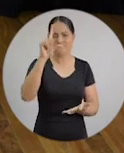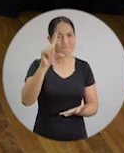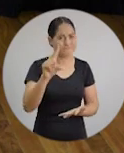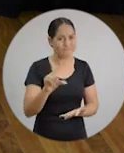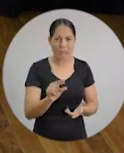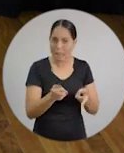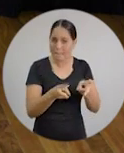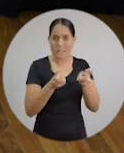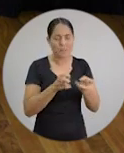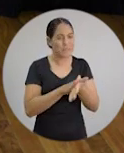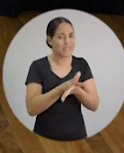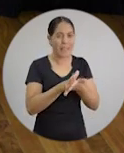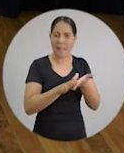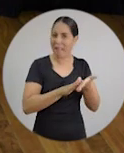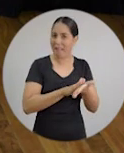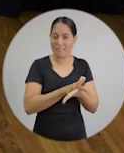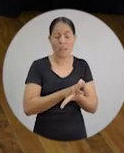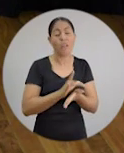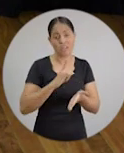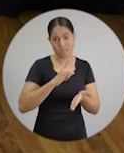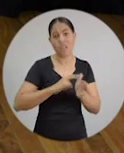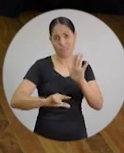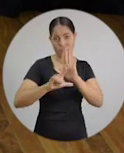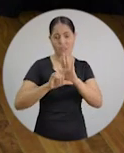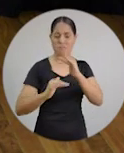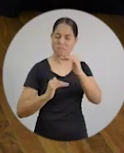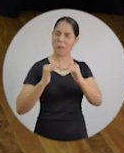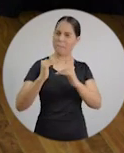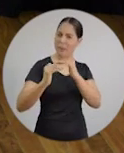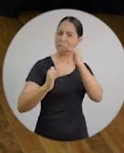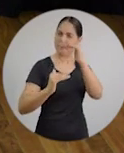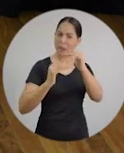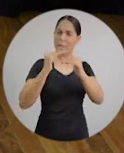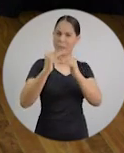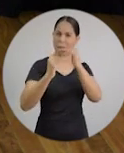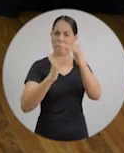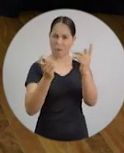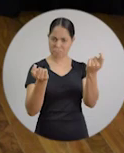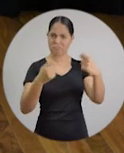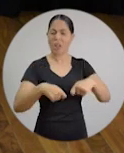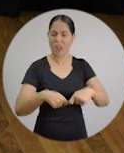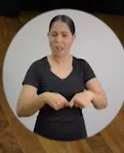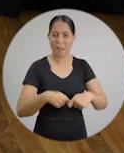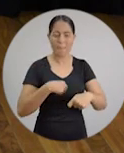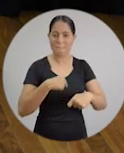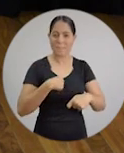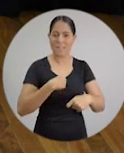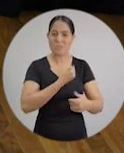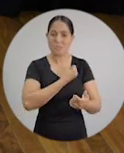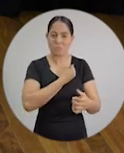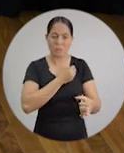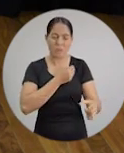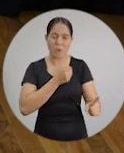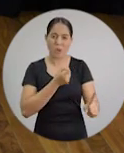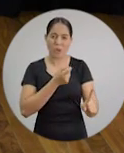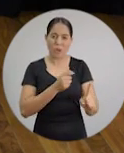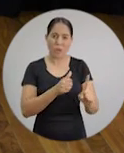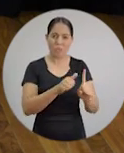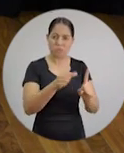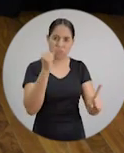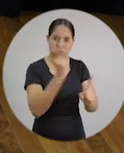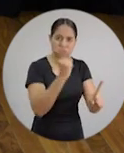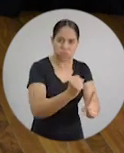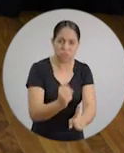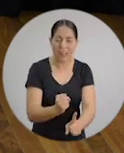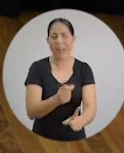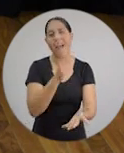números mostram, né? A gente não tem observado redução, por mais que a gente tenha tido avanços legislativos nos últimos anos, a violência